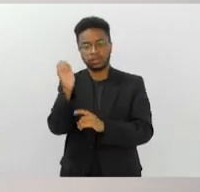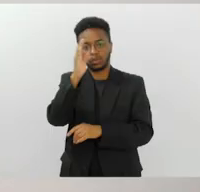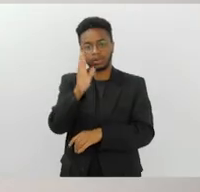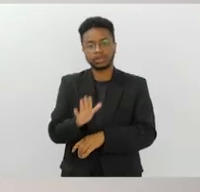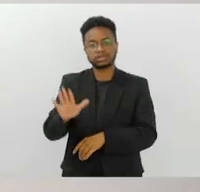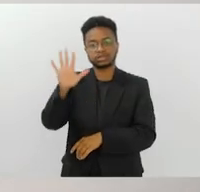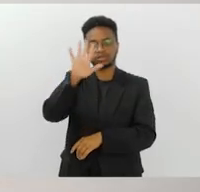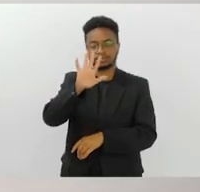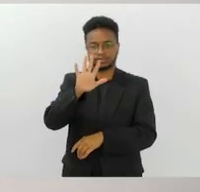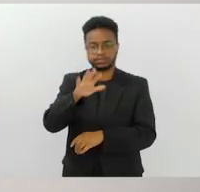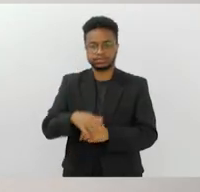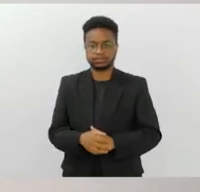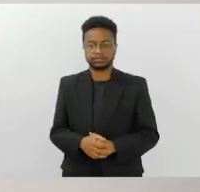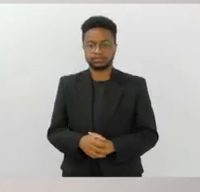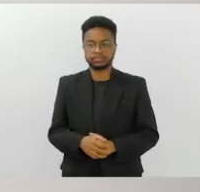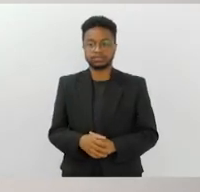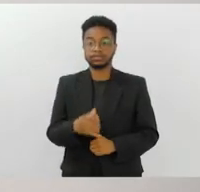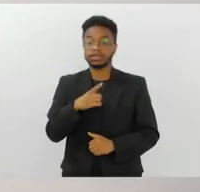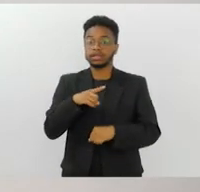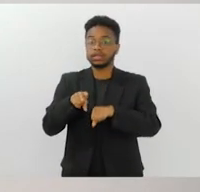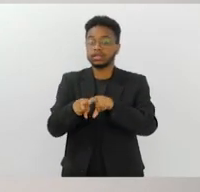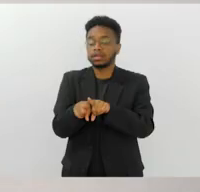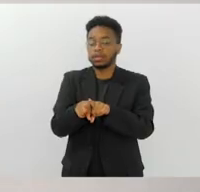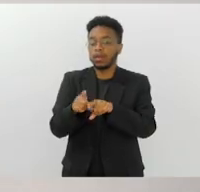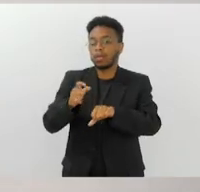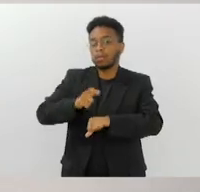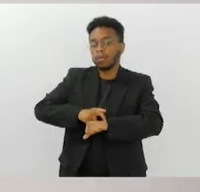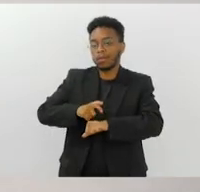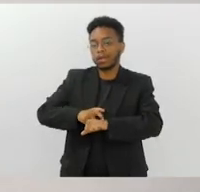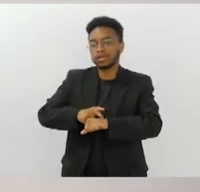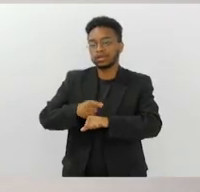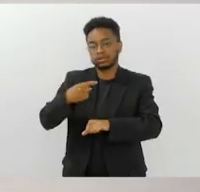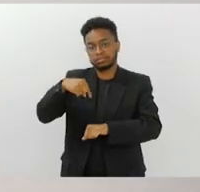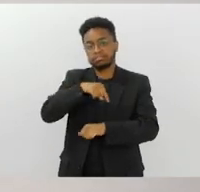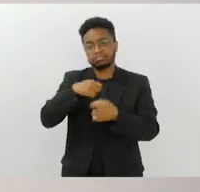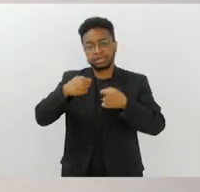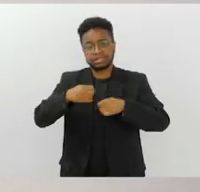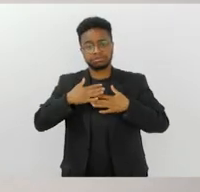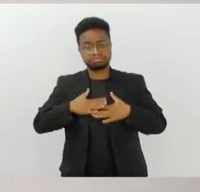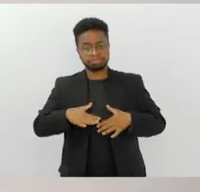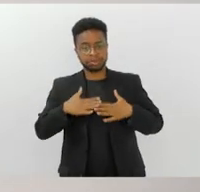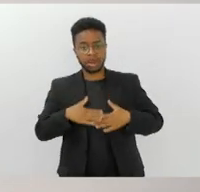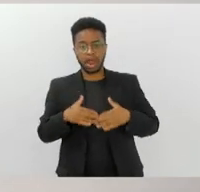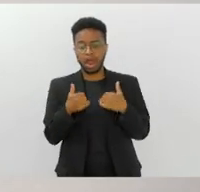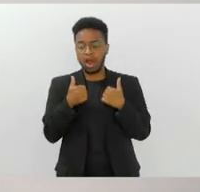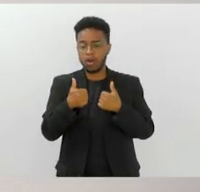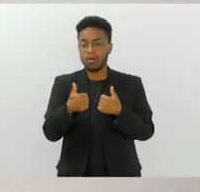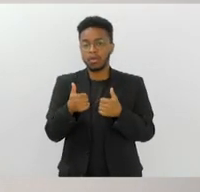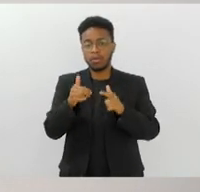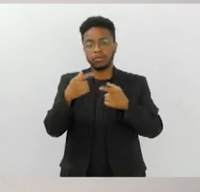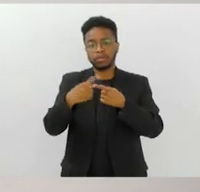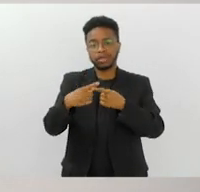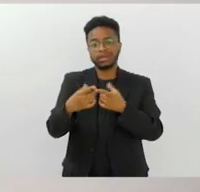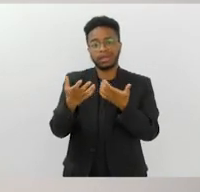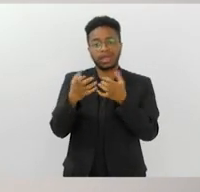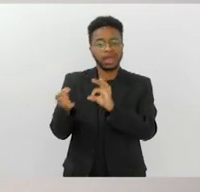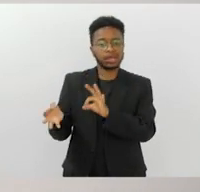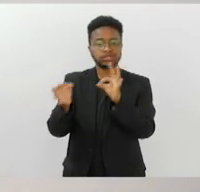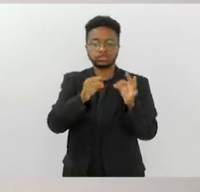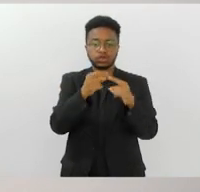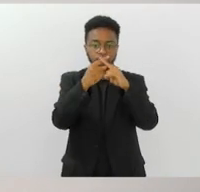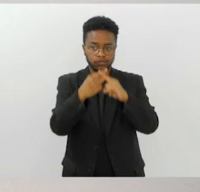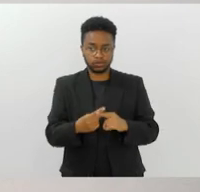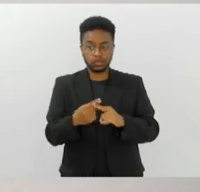eh em um momento em que você deveria estar tranquilo para acompanhar seu Clube eu e